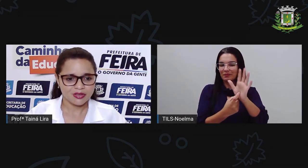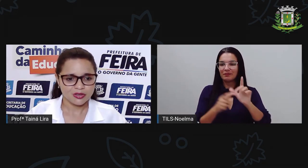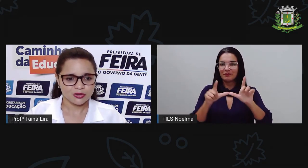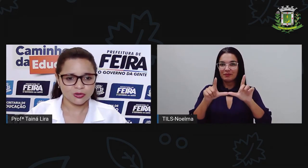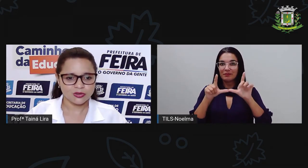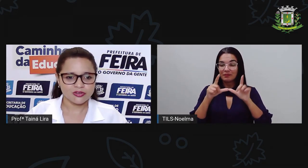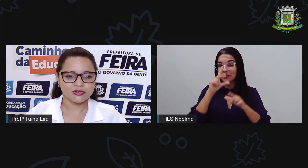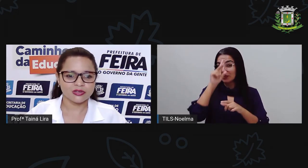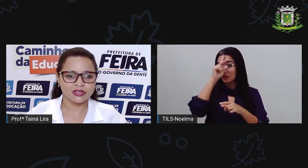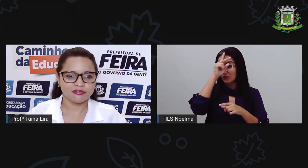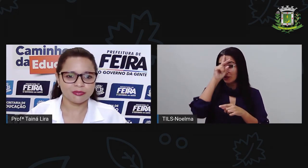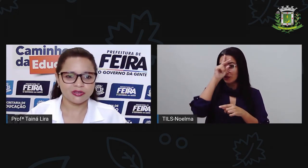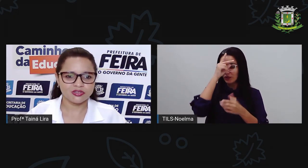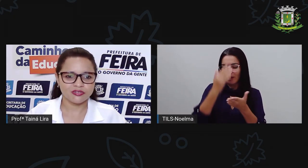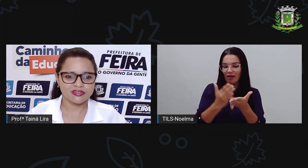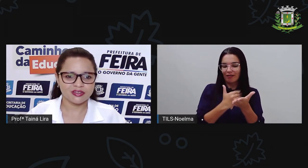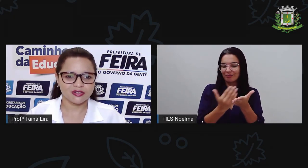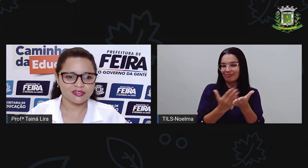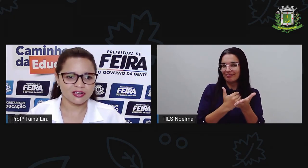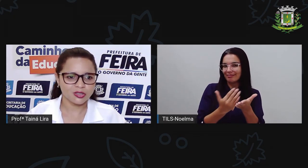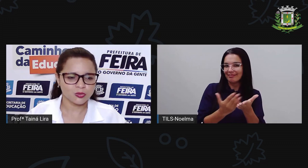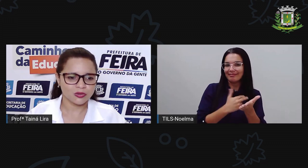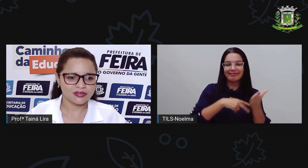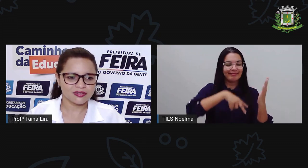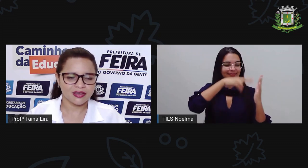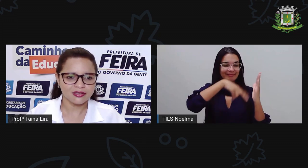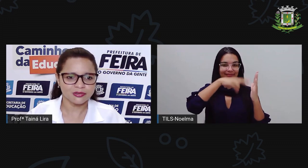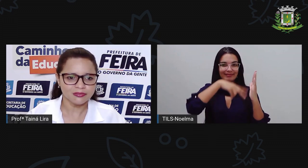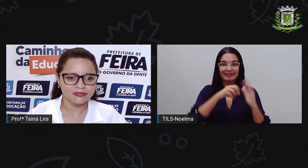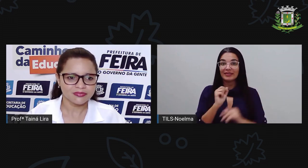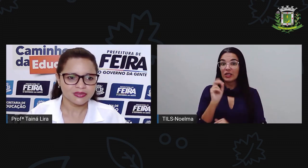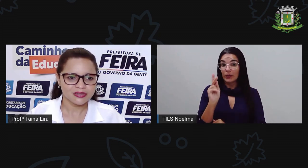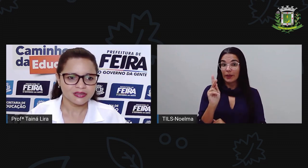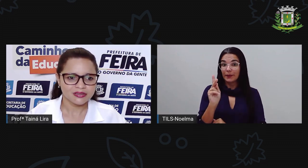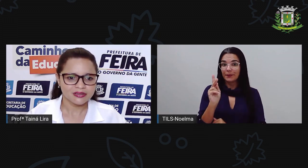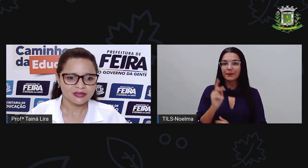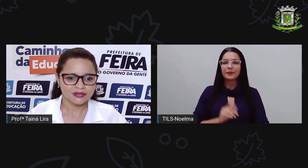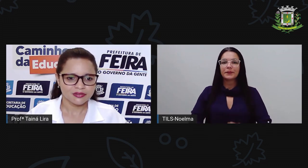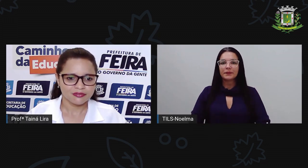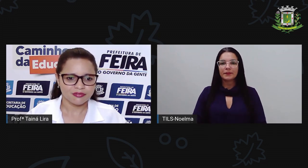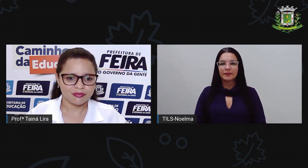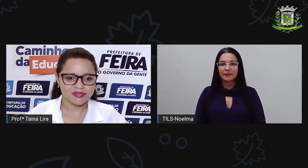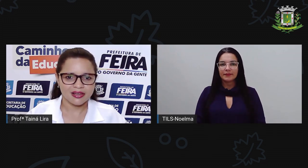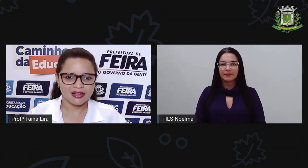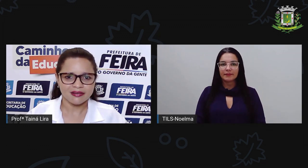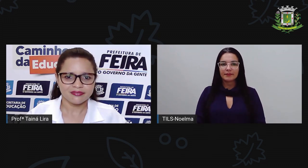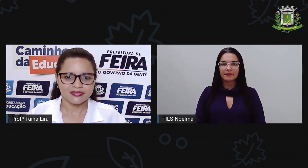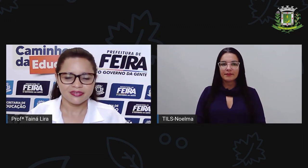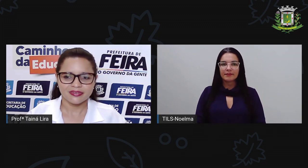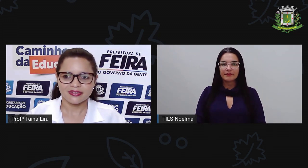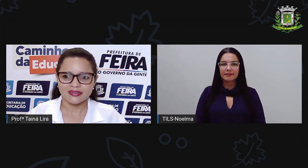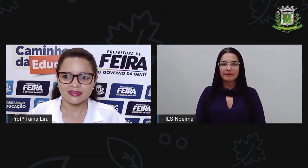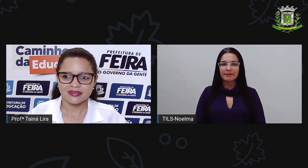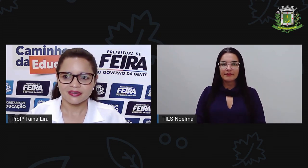do nosso livro para a gente fazer a nossa leitura, certo? Vamos lá?